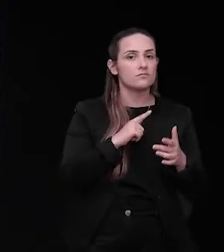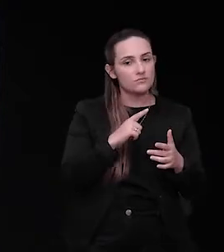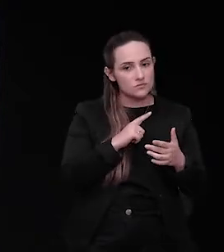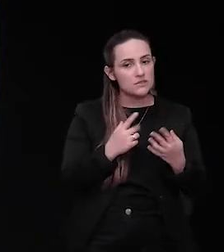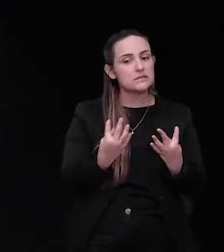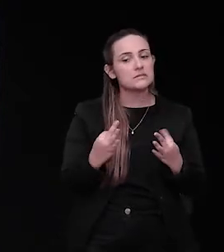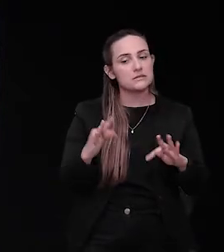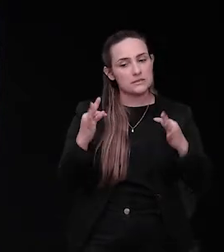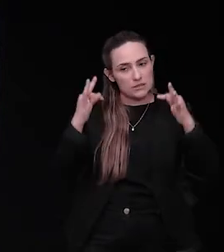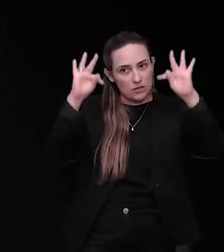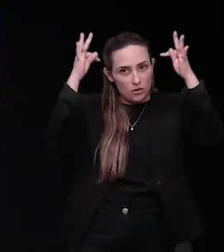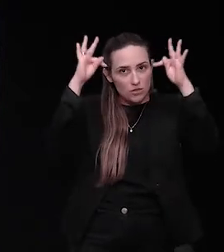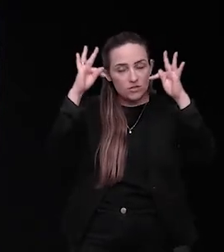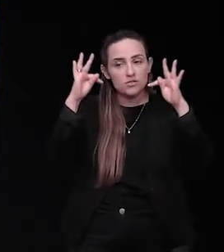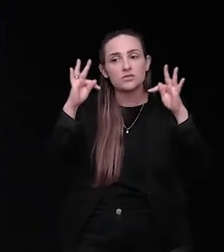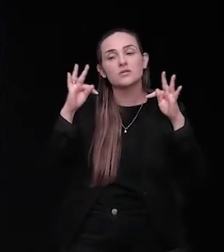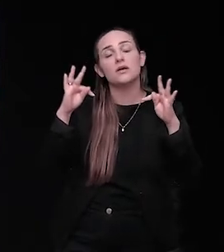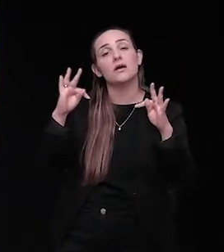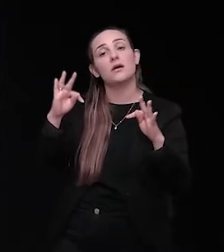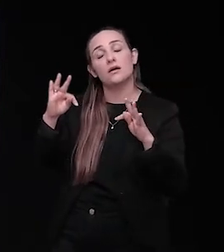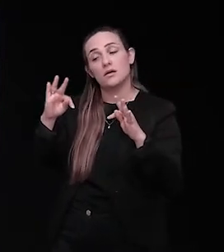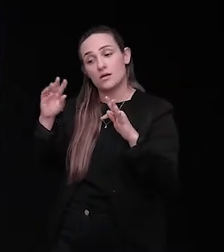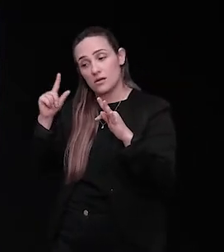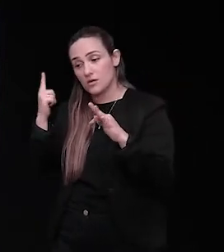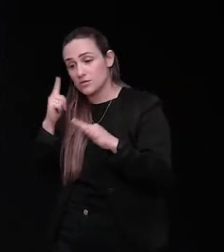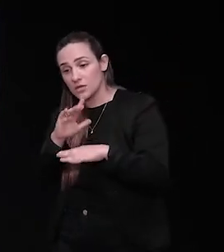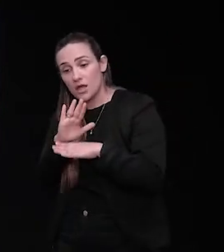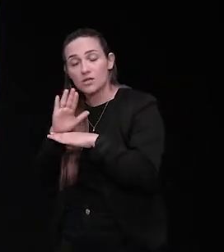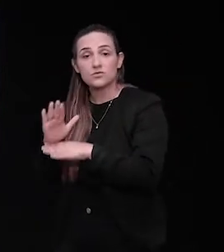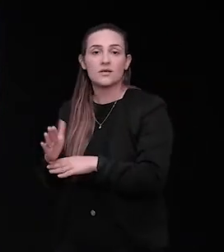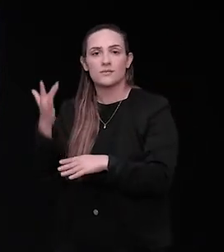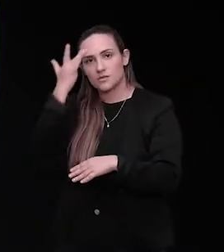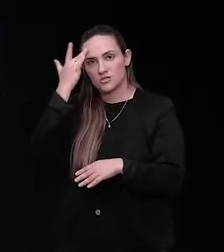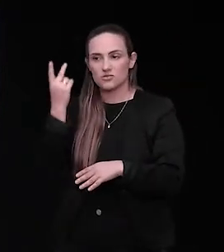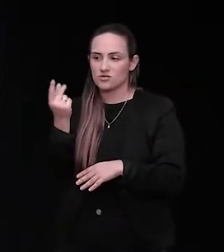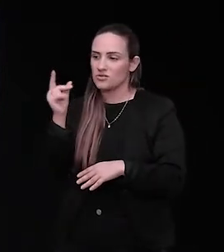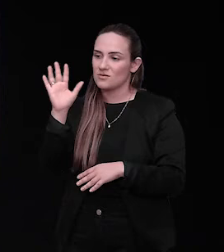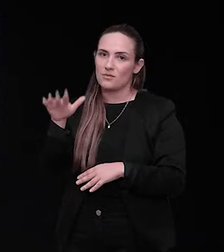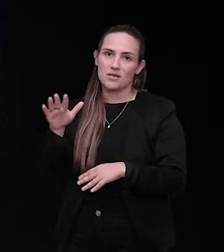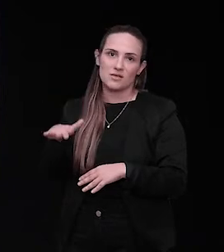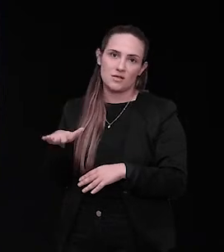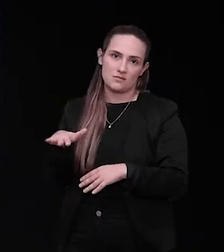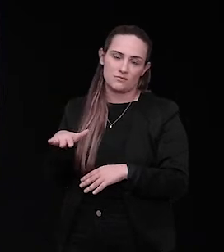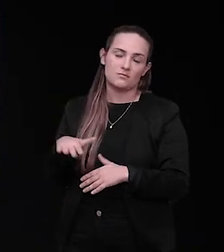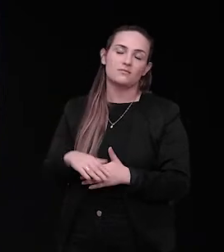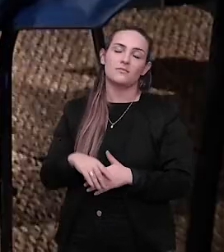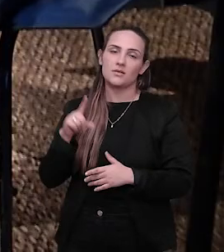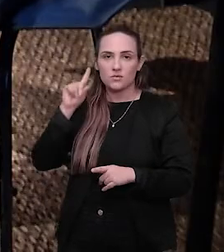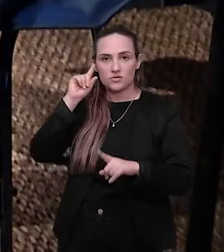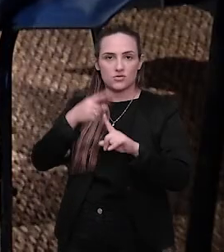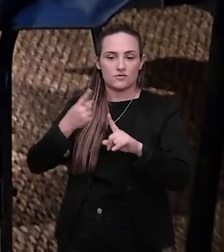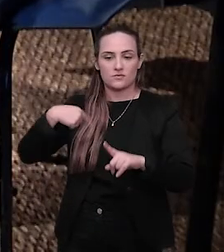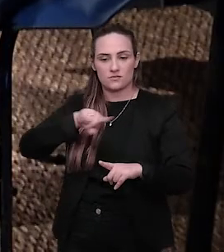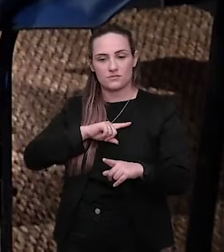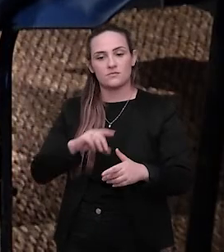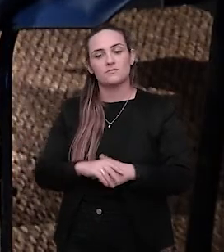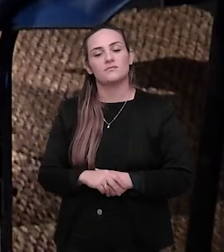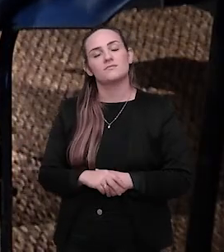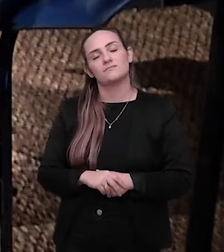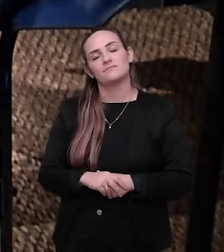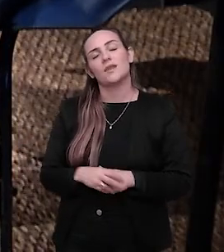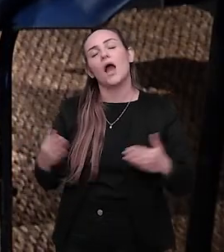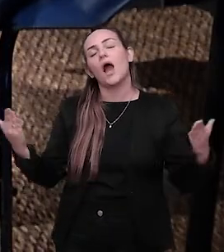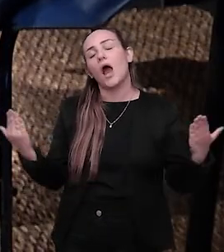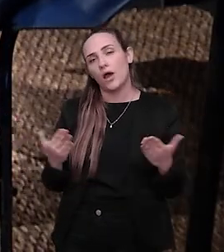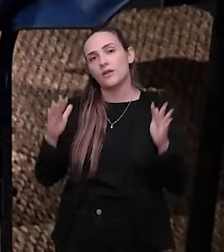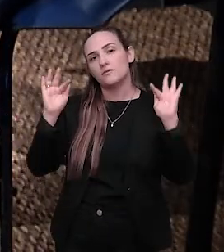artificial, para que a gente consiga atender o maior número de pessoas com custo para o erário menor. Essa é a nossa perspectiva. Então, a gente poder